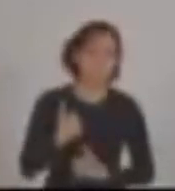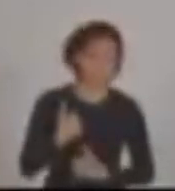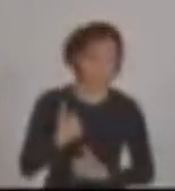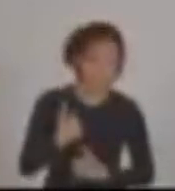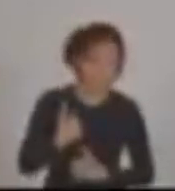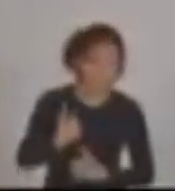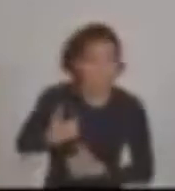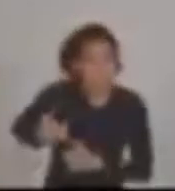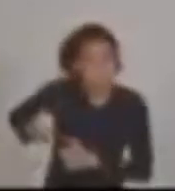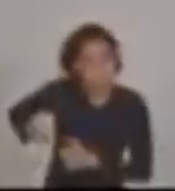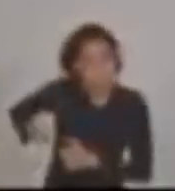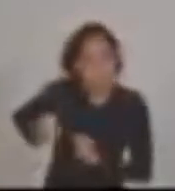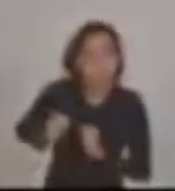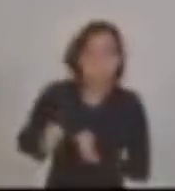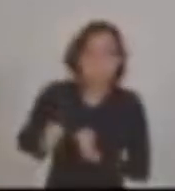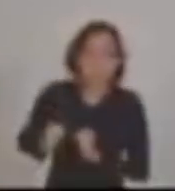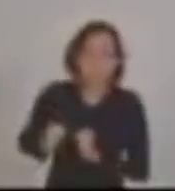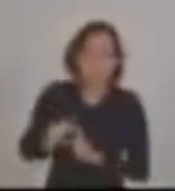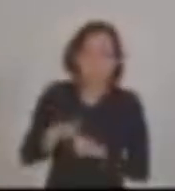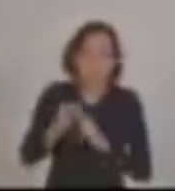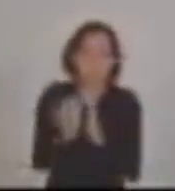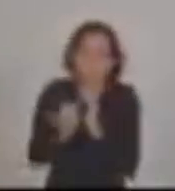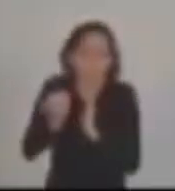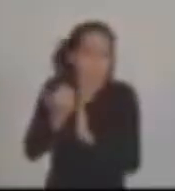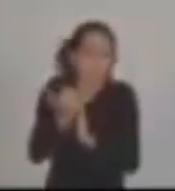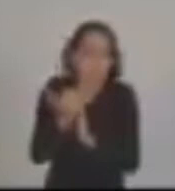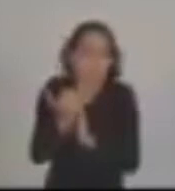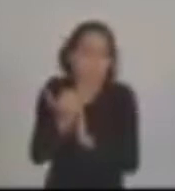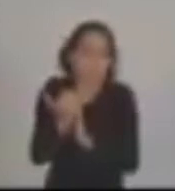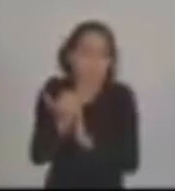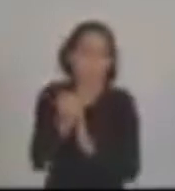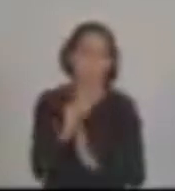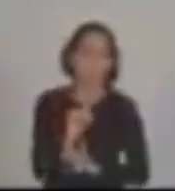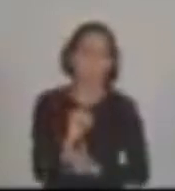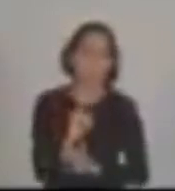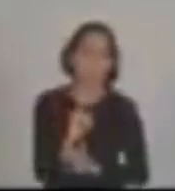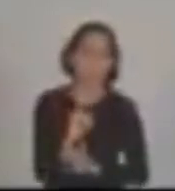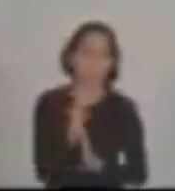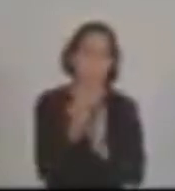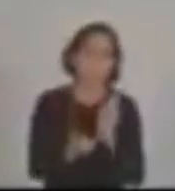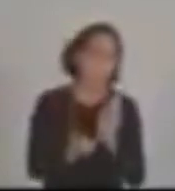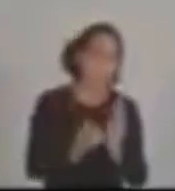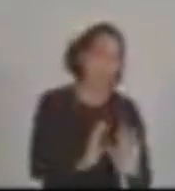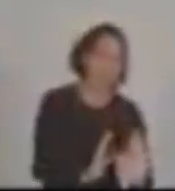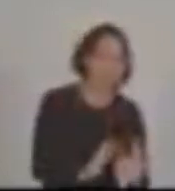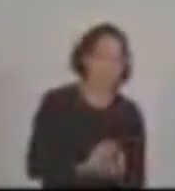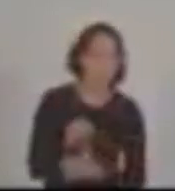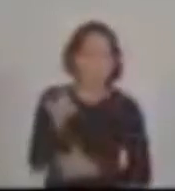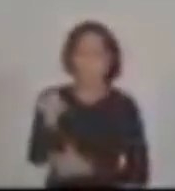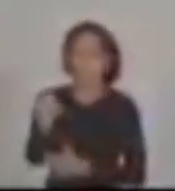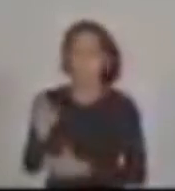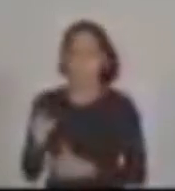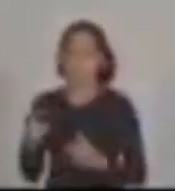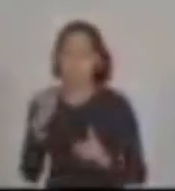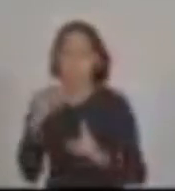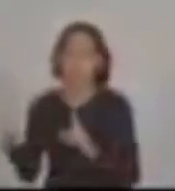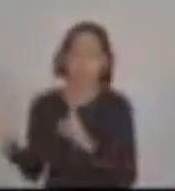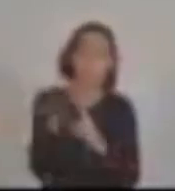impostos, prefeito. E Vossa Excelência foi covarde demais em dar um tapa na cara do povo de Cachoeira